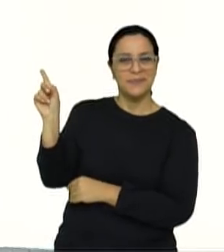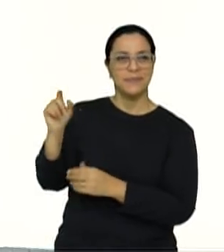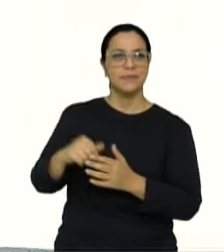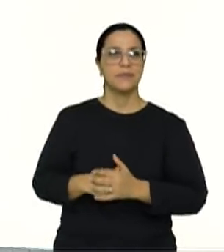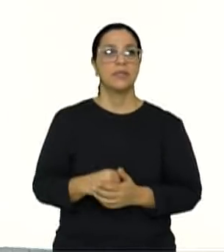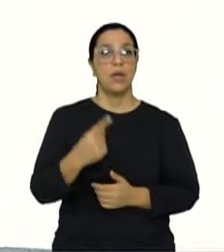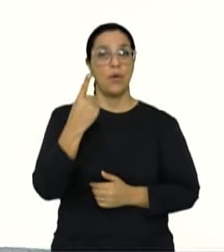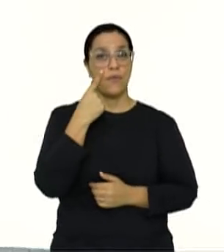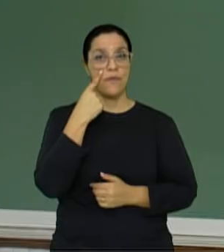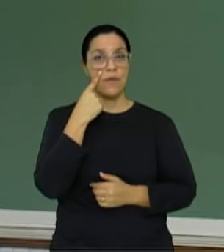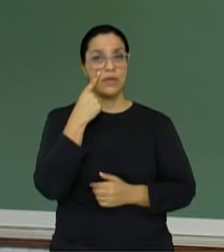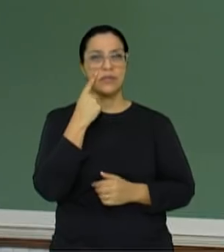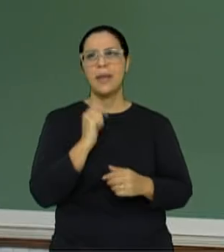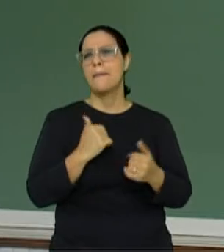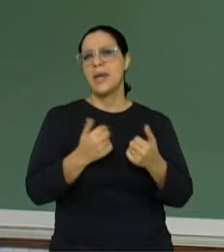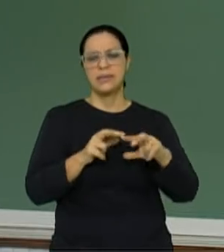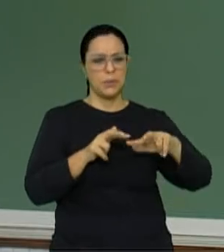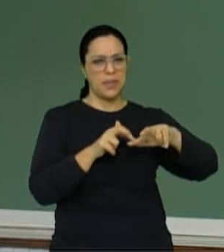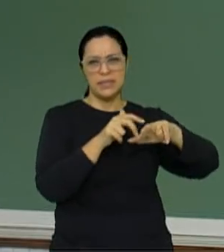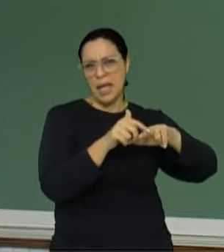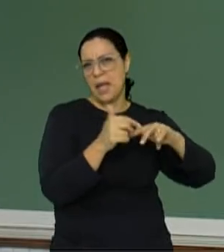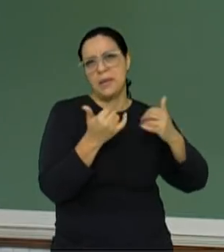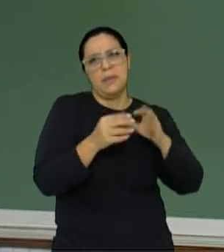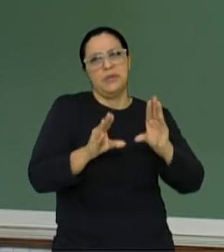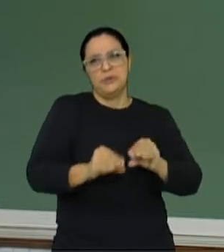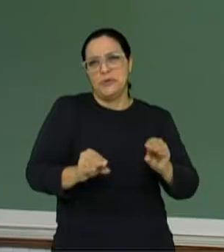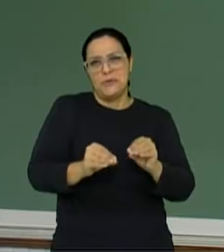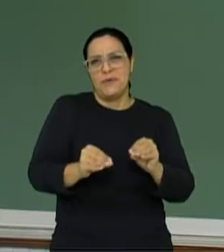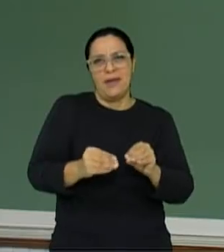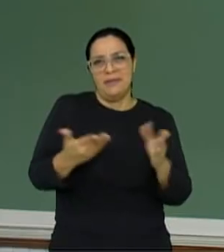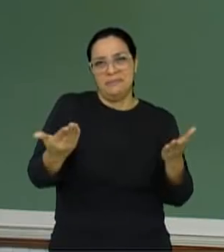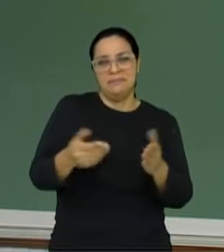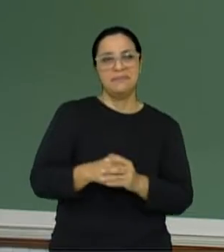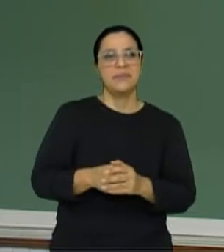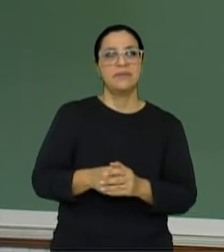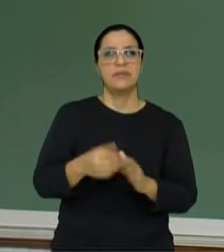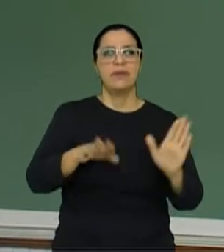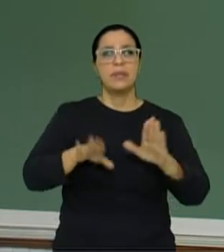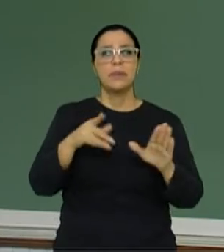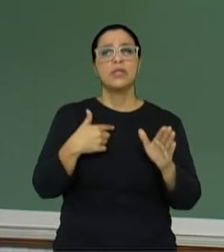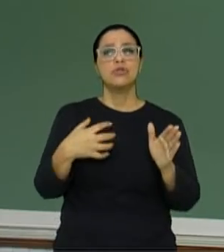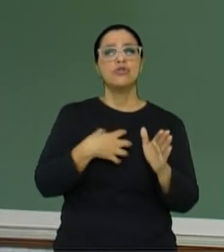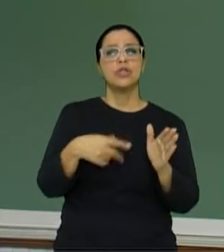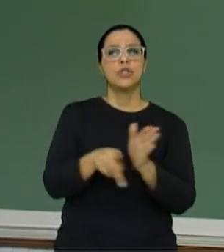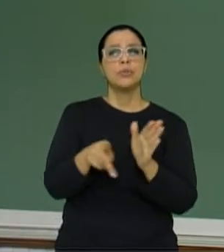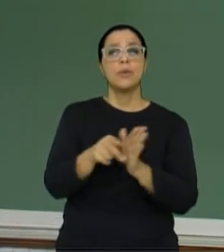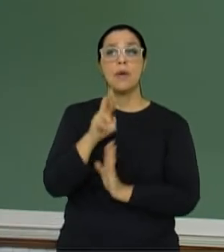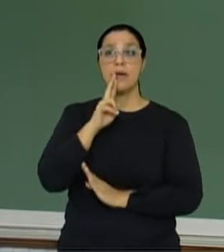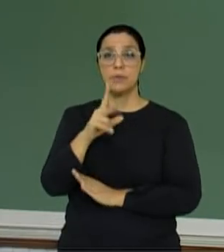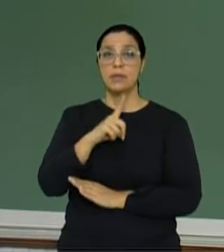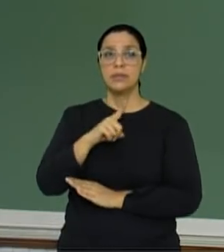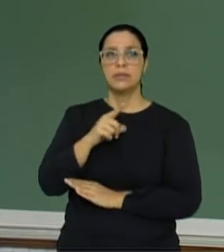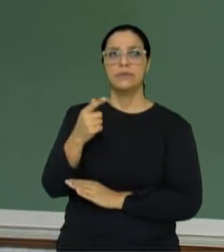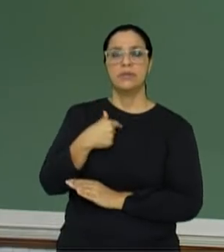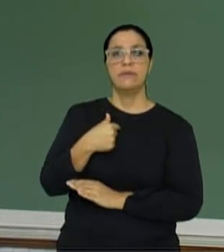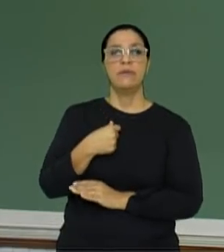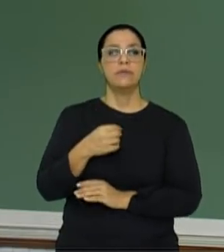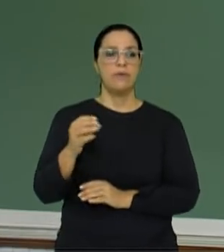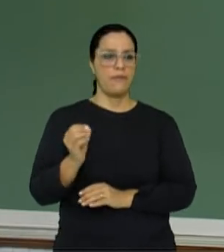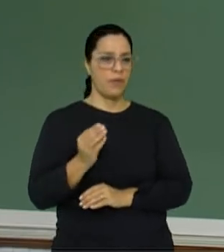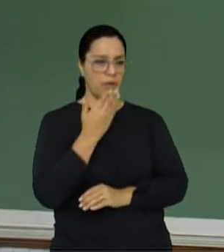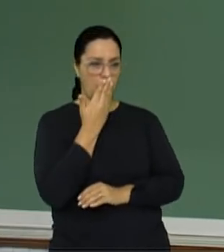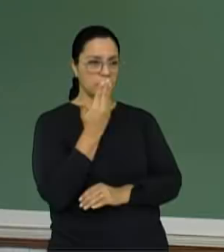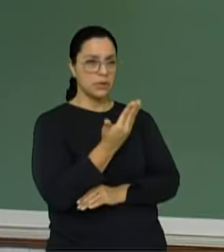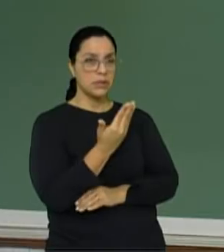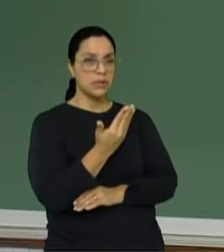Beleza? Então, você vai aqui decidir, né? Dependendo de como você fizer aqui, vai dar uma resposta ali. Se você vai decidir que a